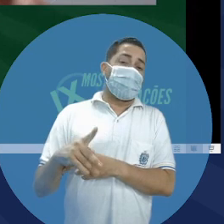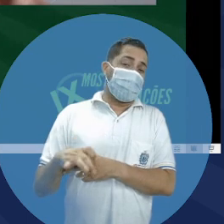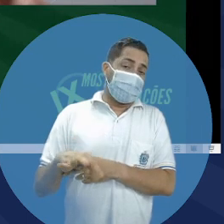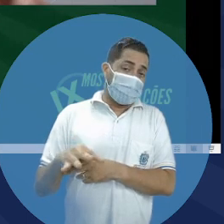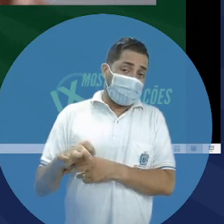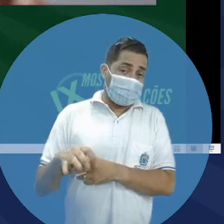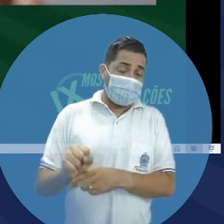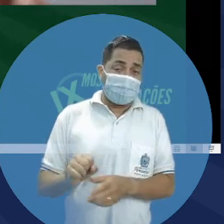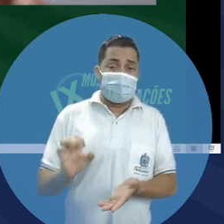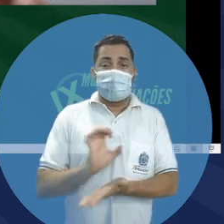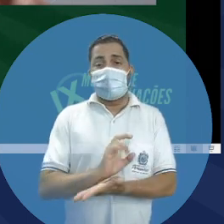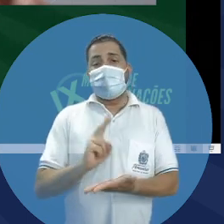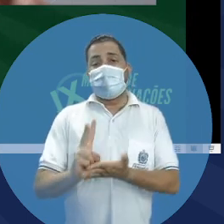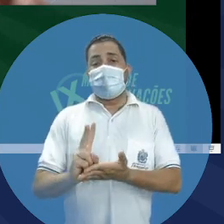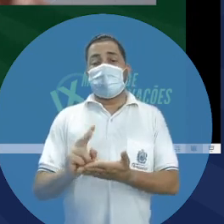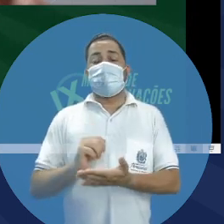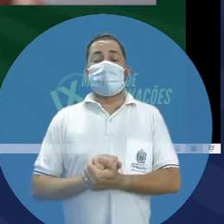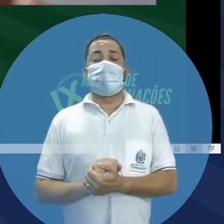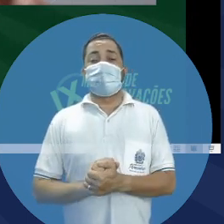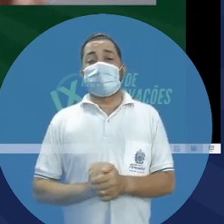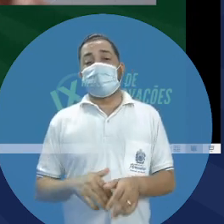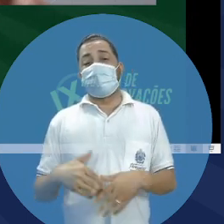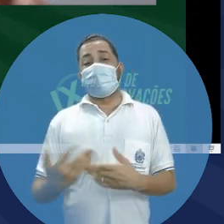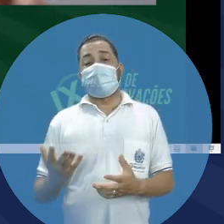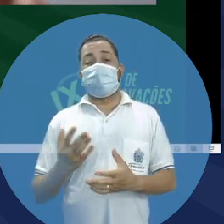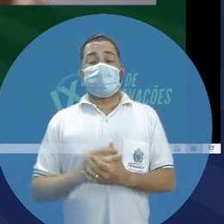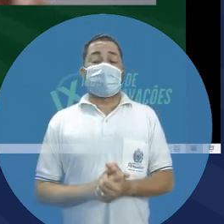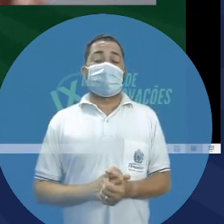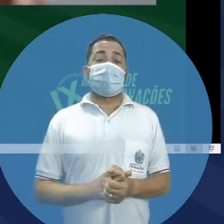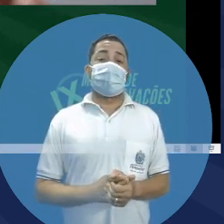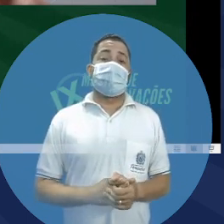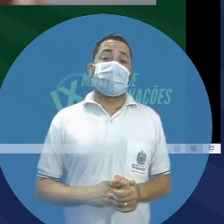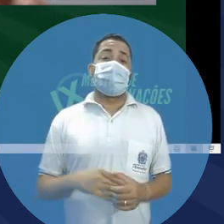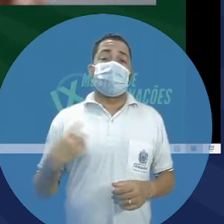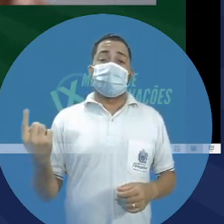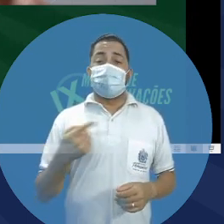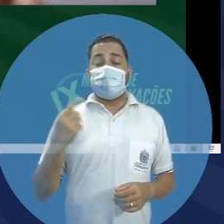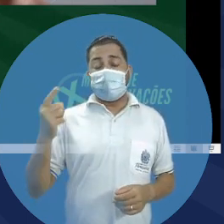já mencionei ontem. Então, nós achamos...